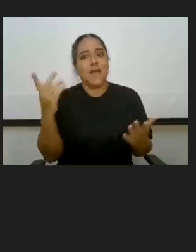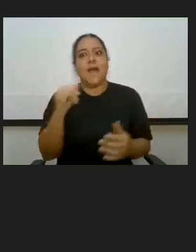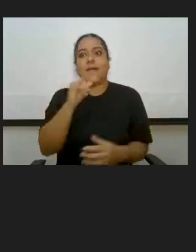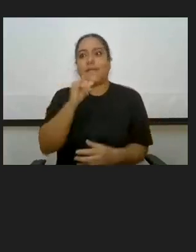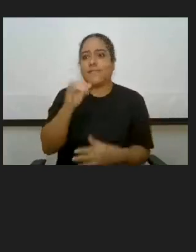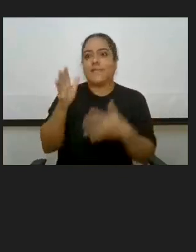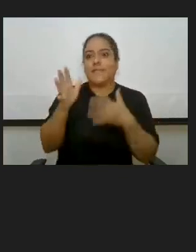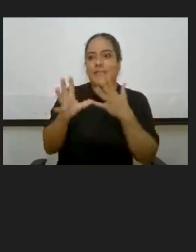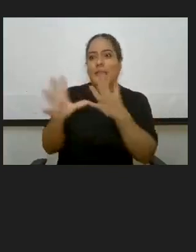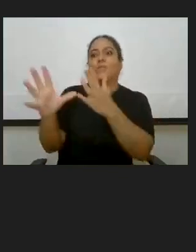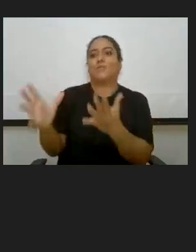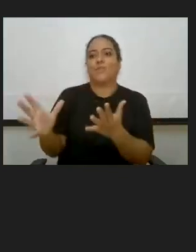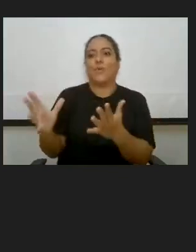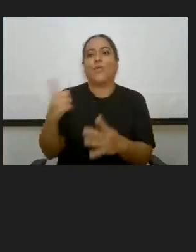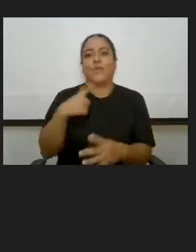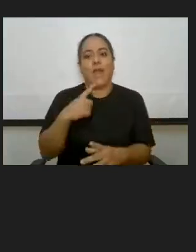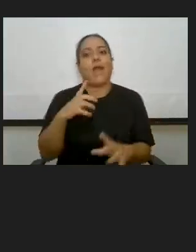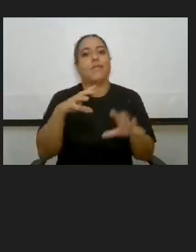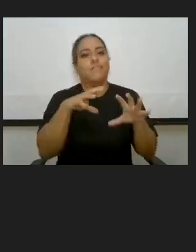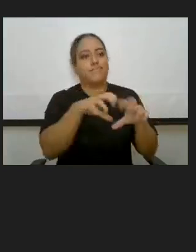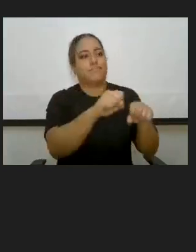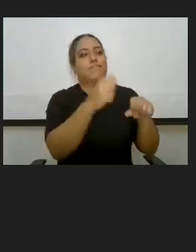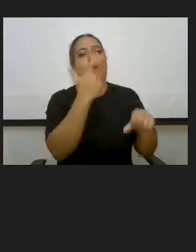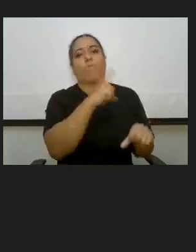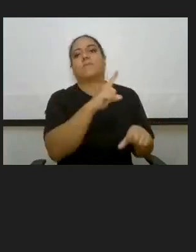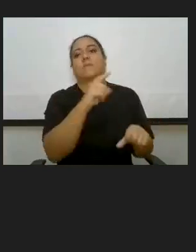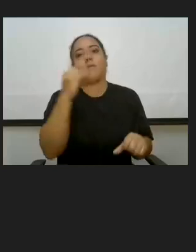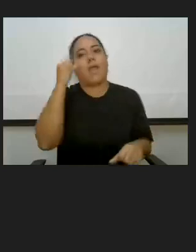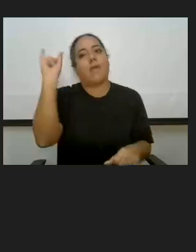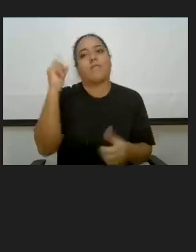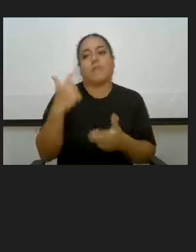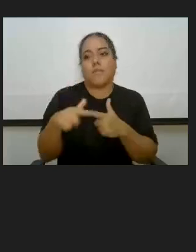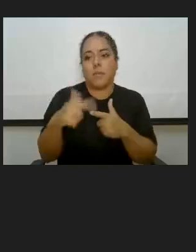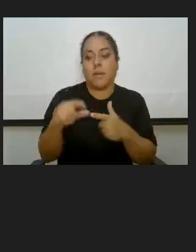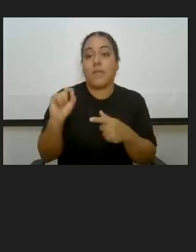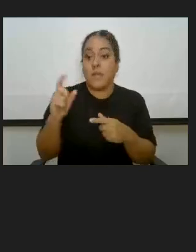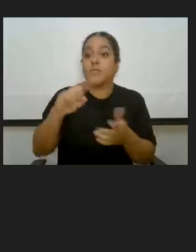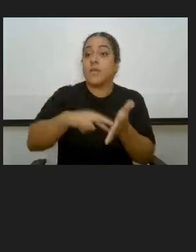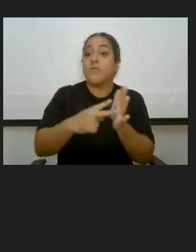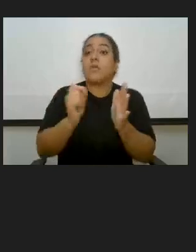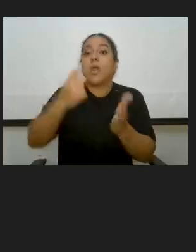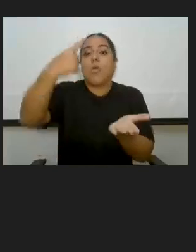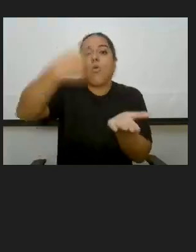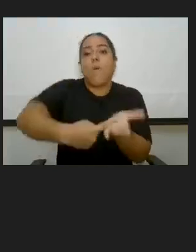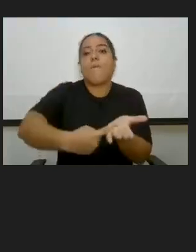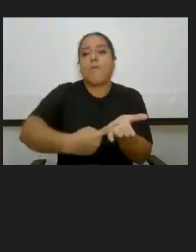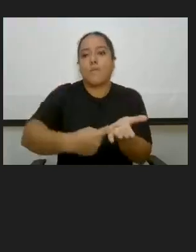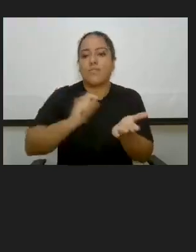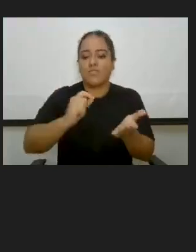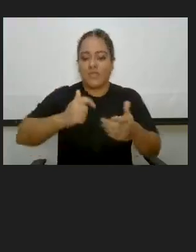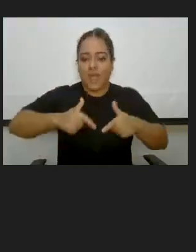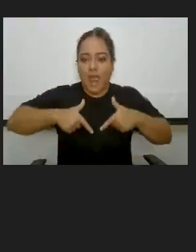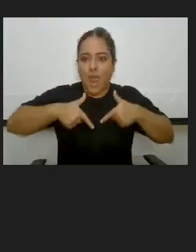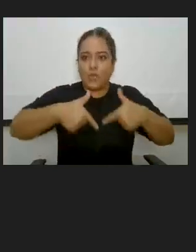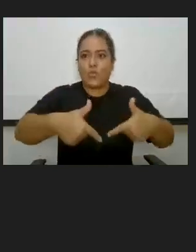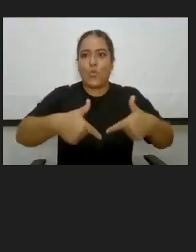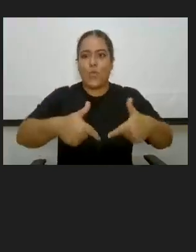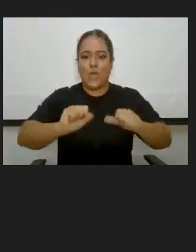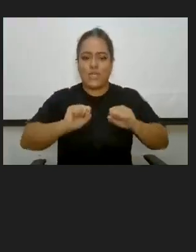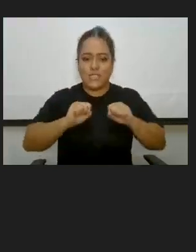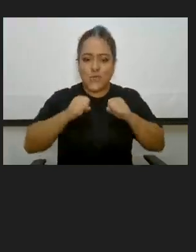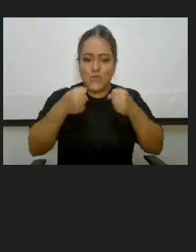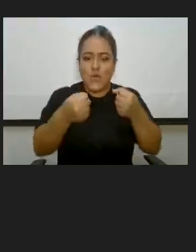de quem vê, de quem se compromete, de quem atua, de quem se esforça para promover